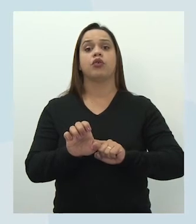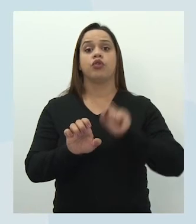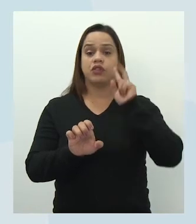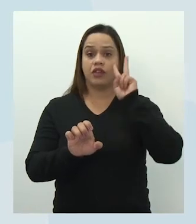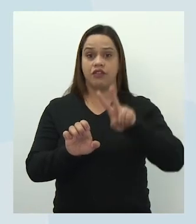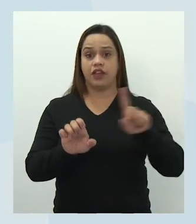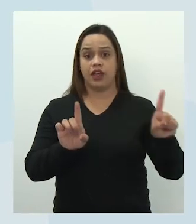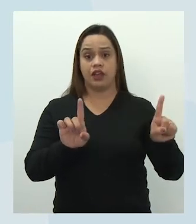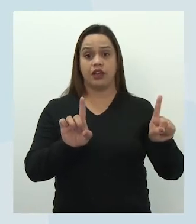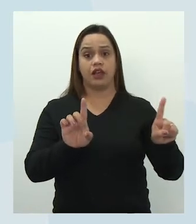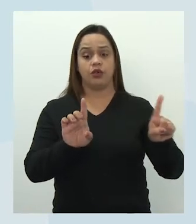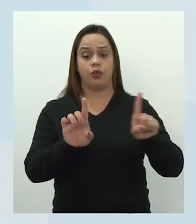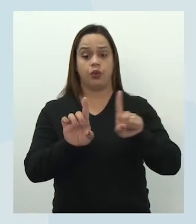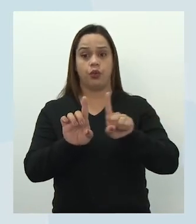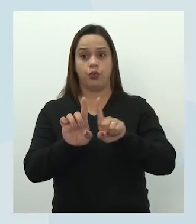favor.